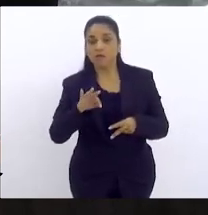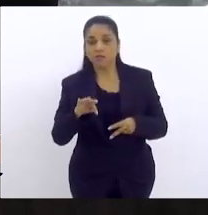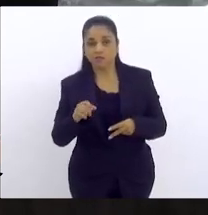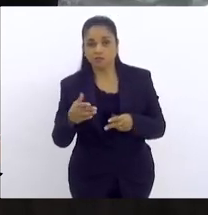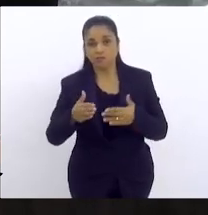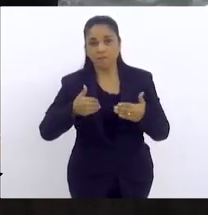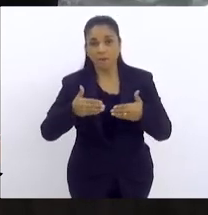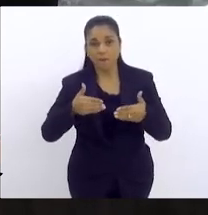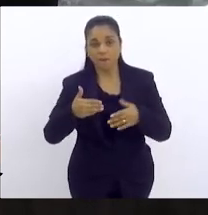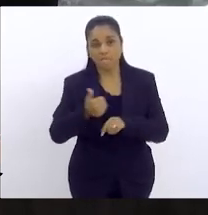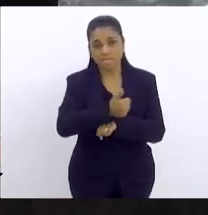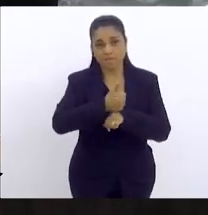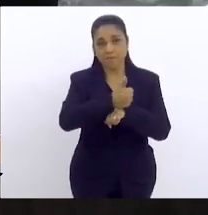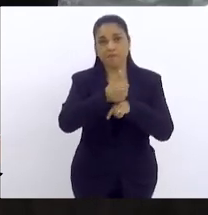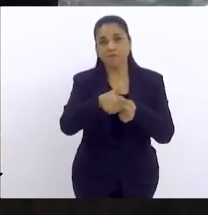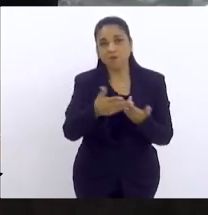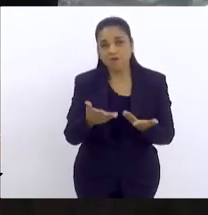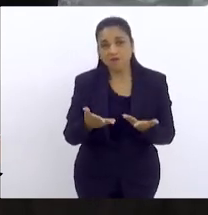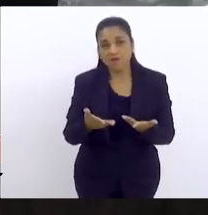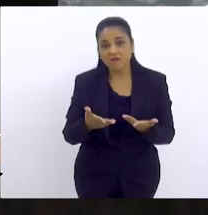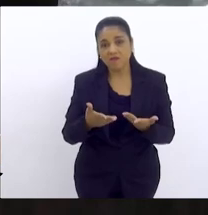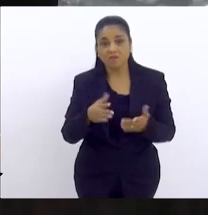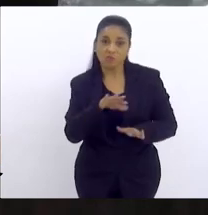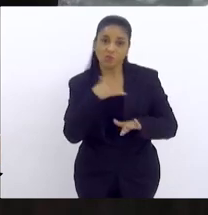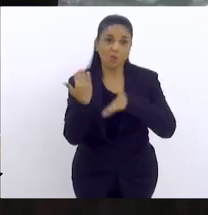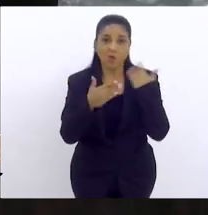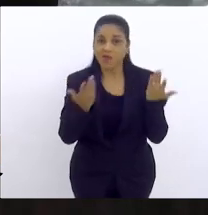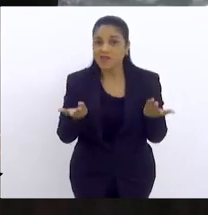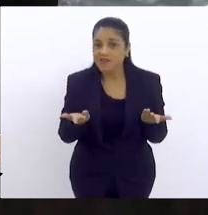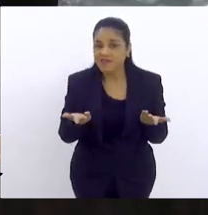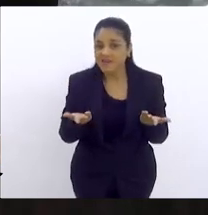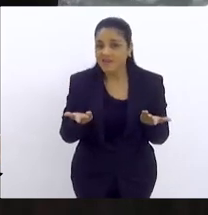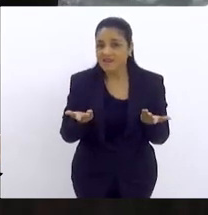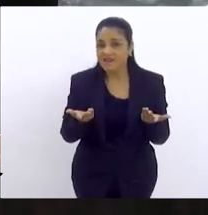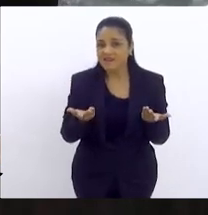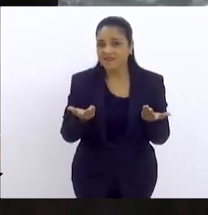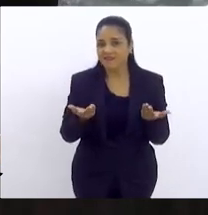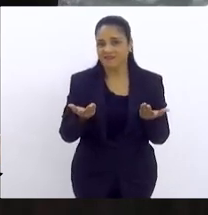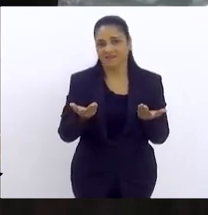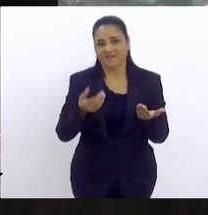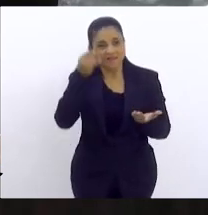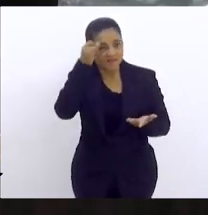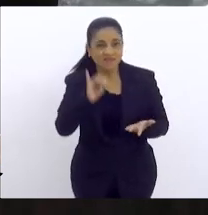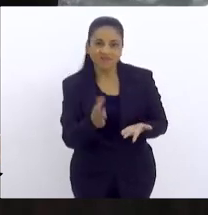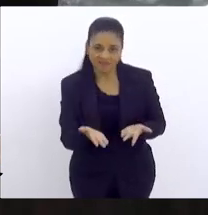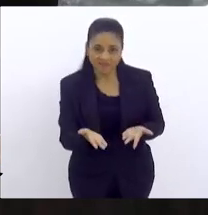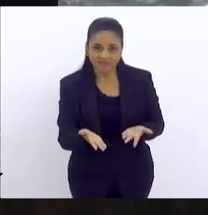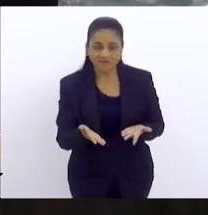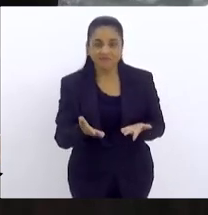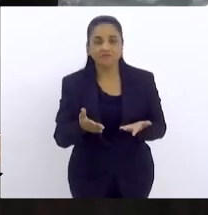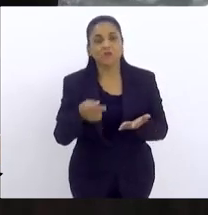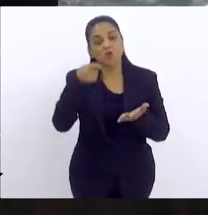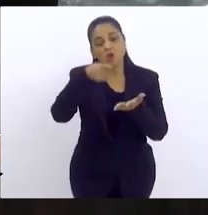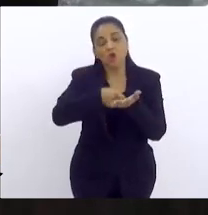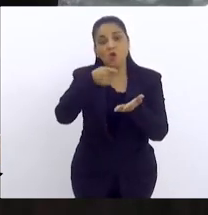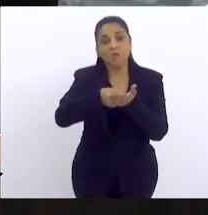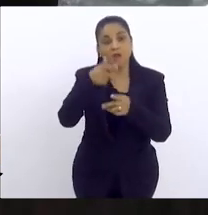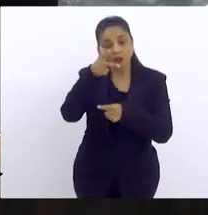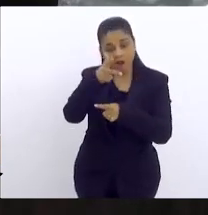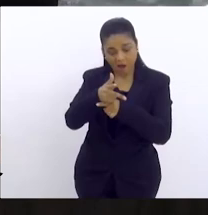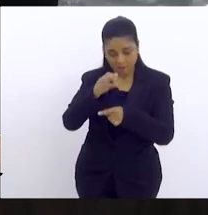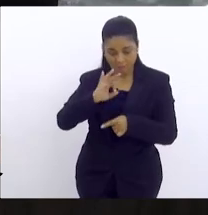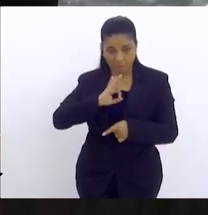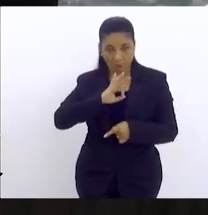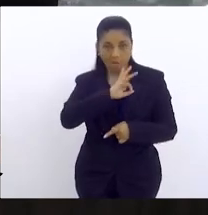morreria são essas coisas que nós temos aí aí vai muito a questão que obrigam botar a câmera mas